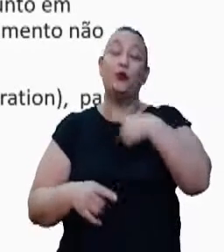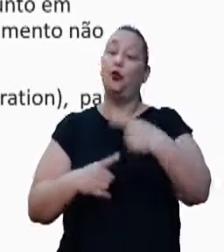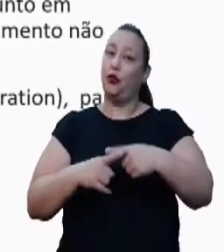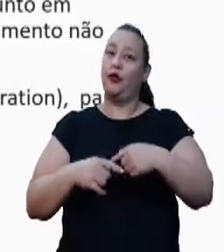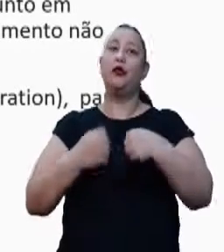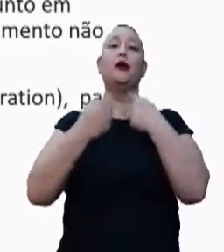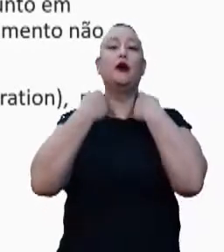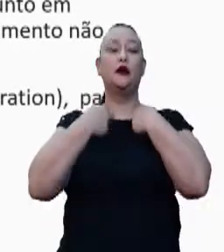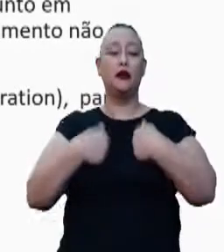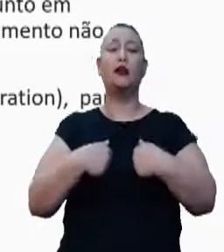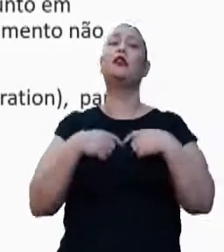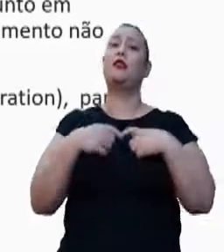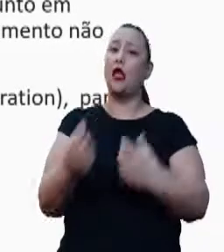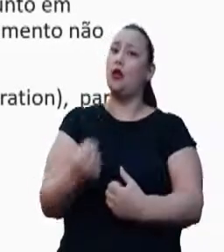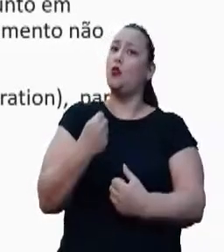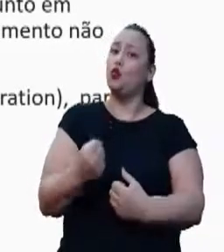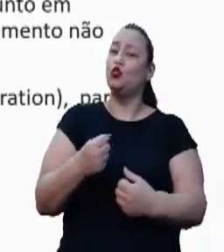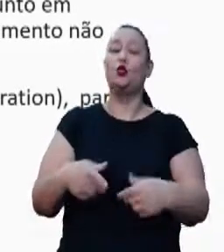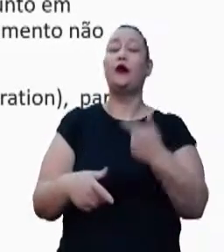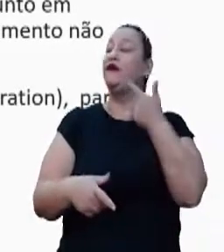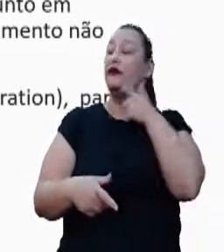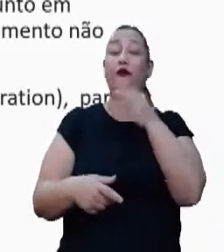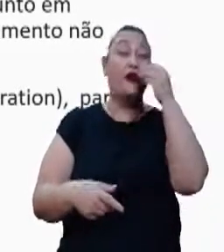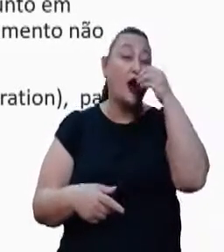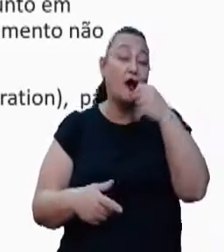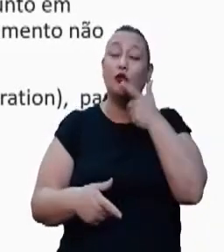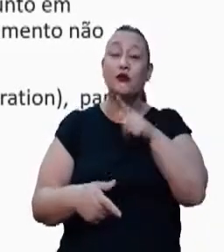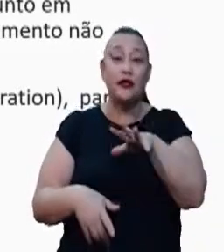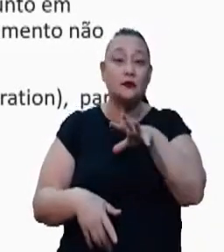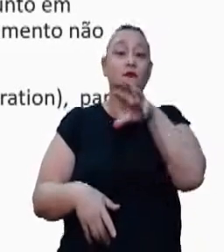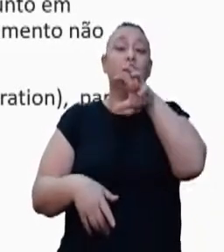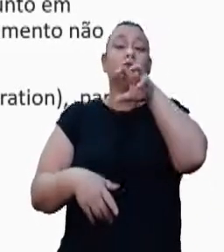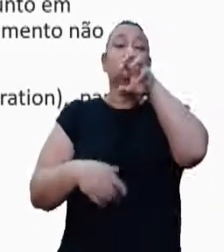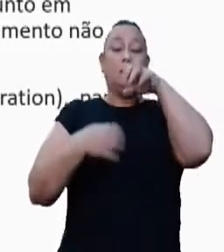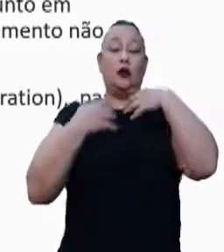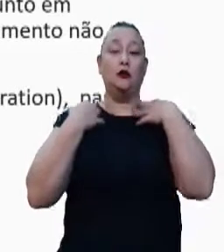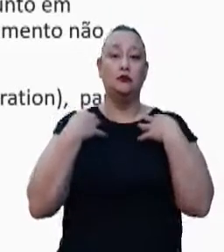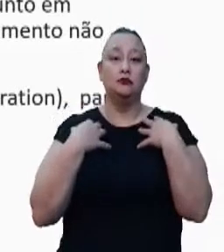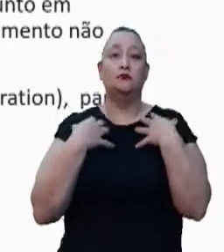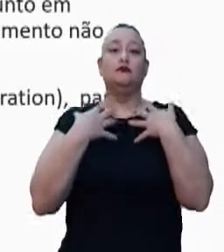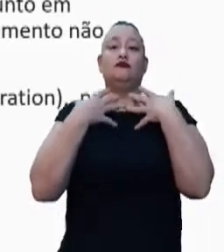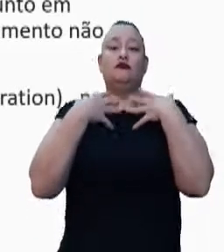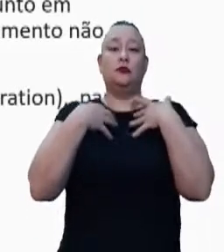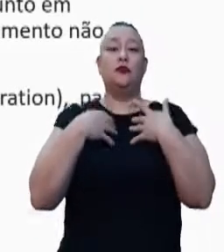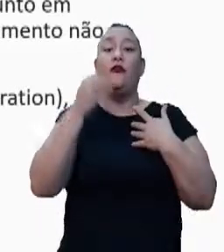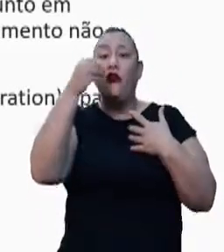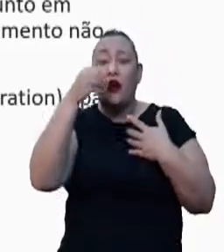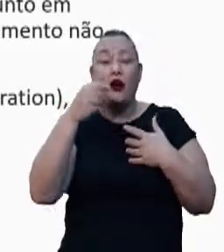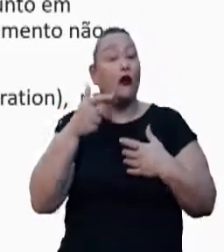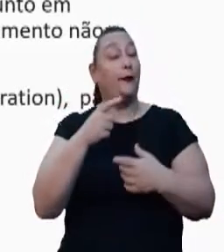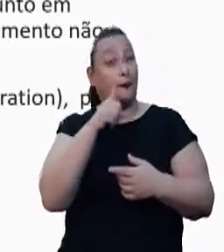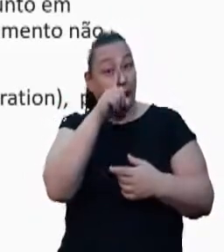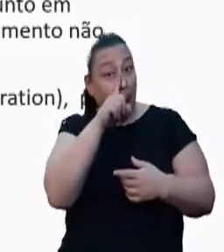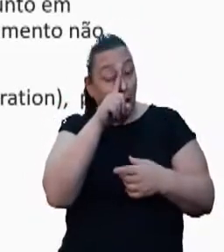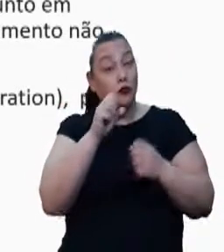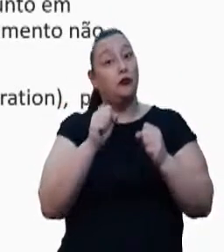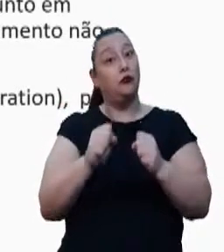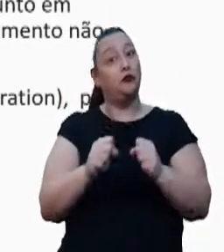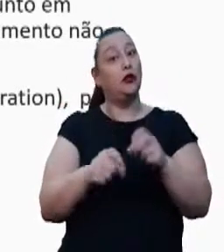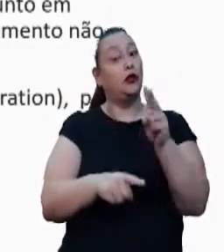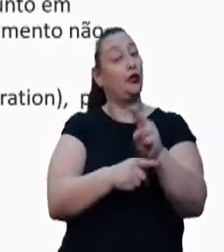ficam fracos e a pessoa não consegue fazer o exercício de respirar. Então, é uma doença muito grave que, se não for atendida